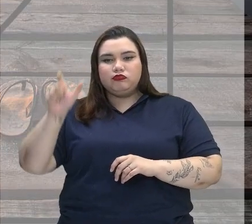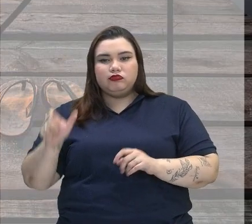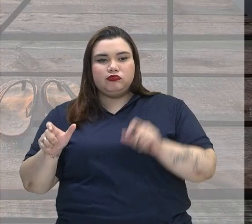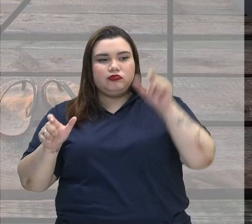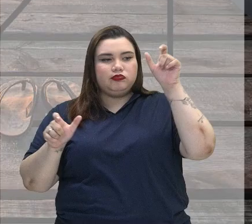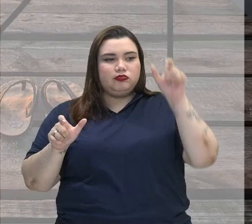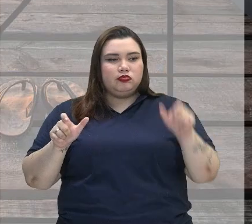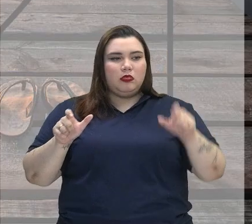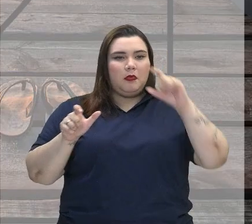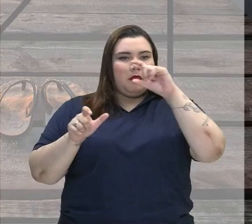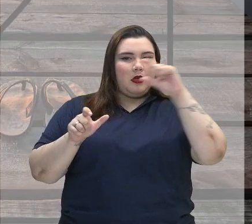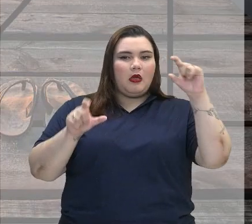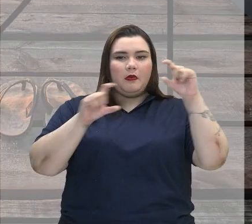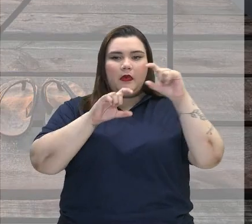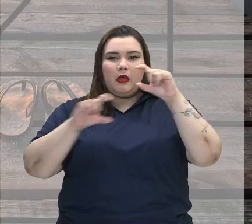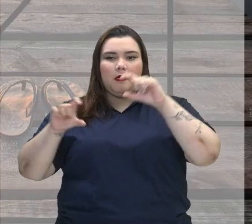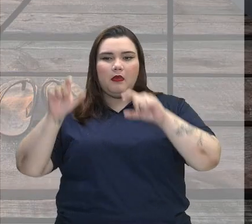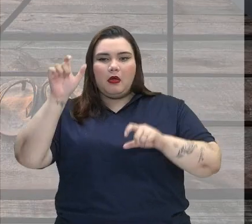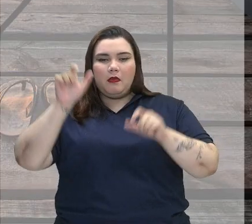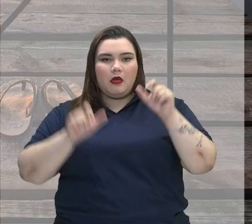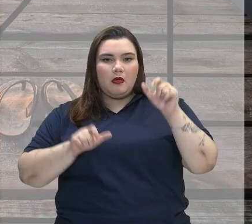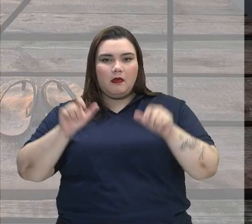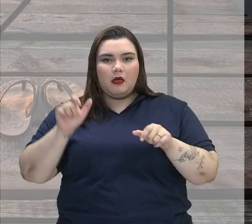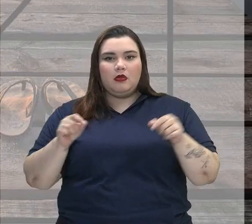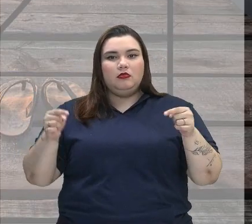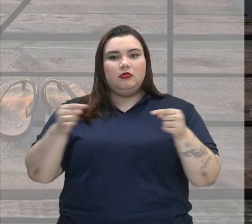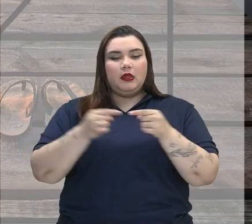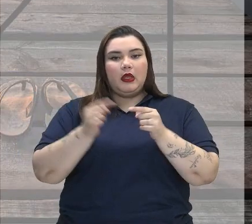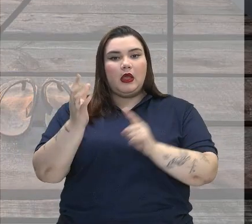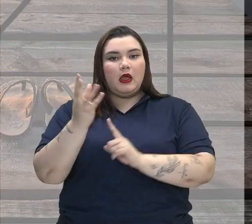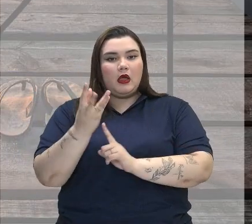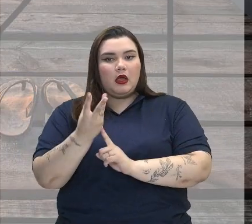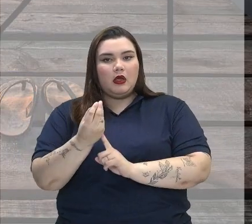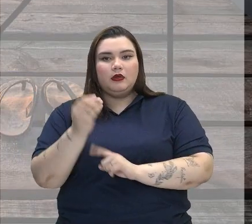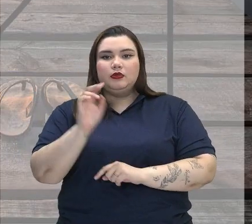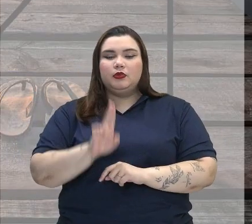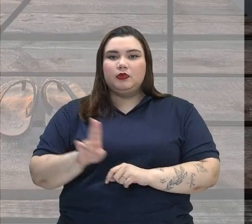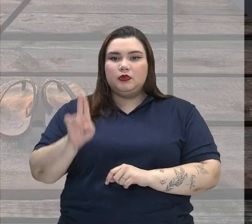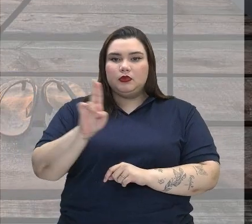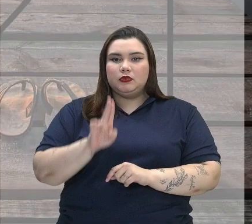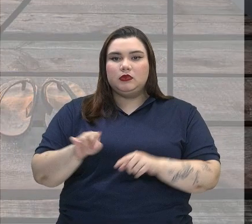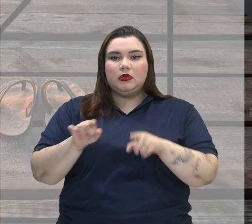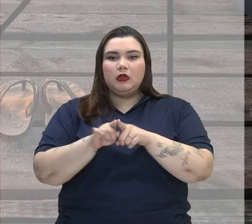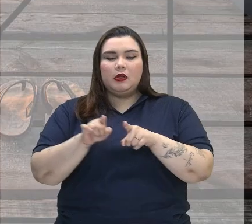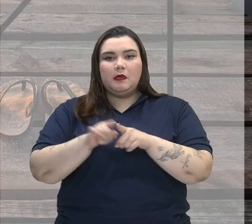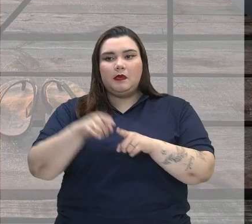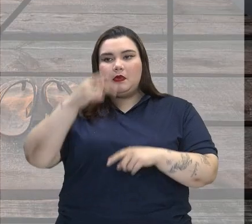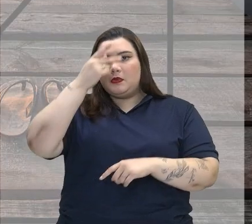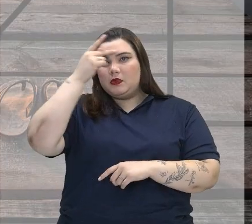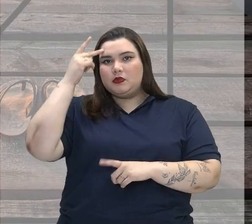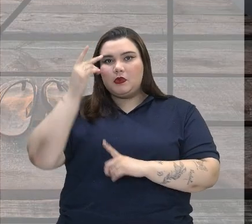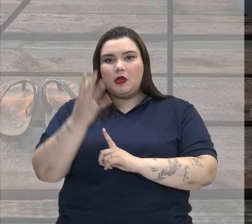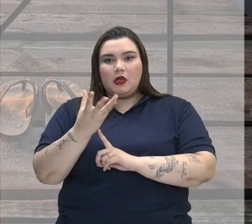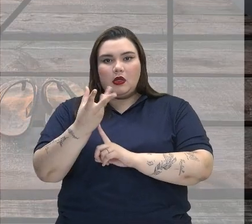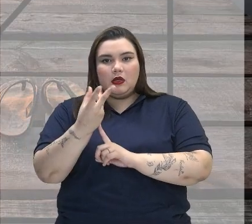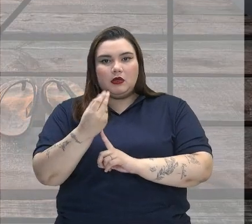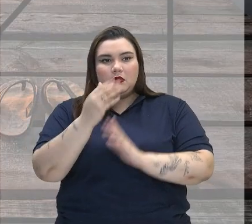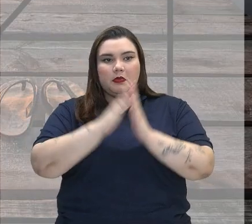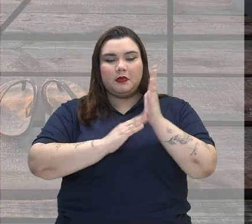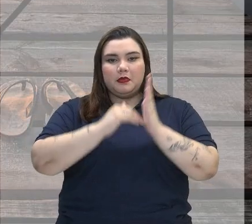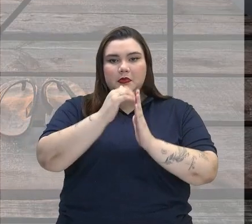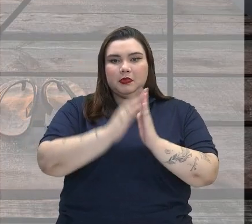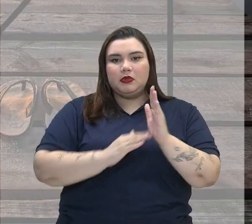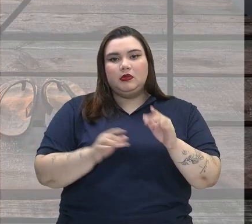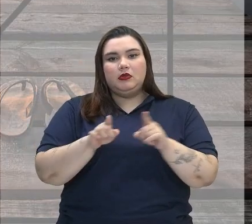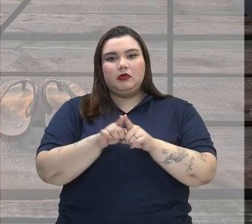é tão usado. Mas não é usado só na fotografia, também é usado na arte. Também ele é usado pelos pintores, tá bom? E também, né,